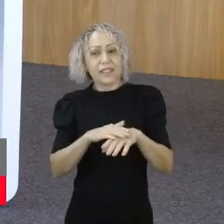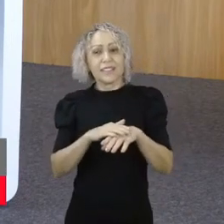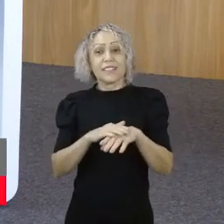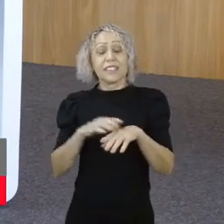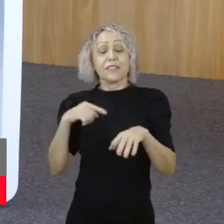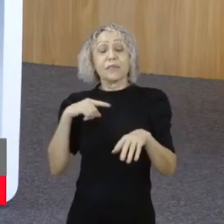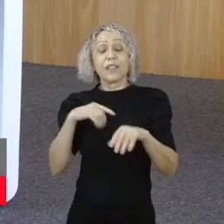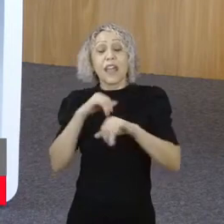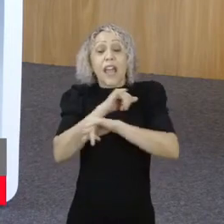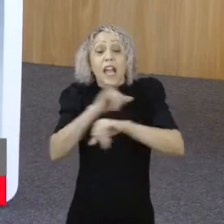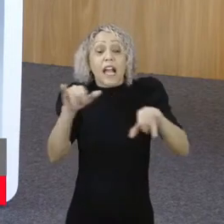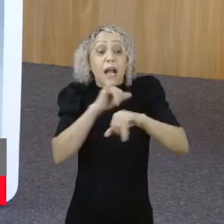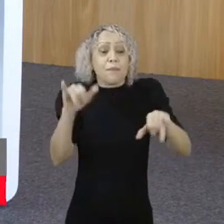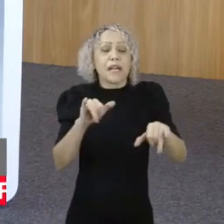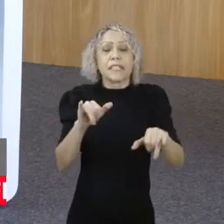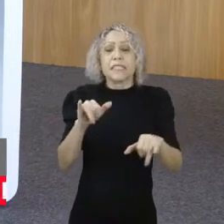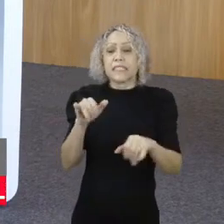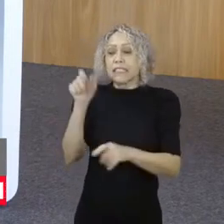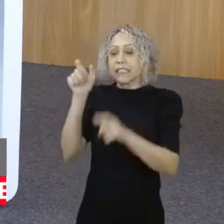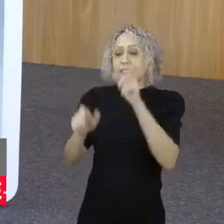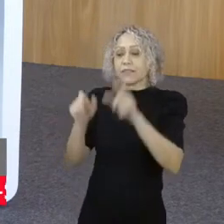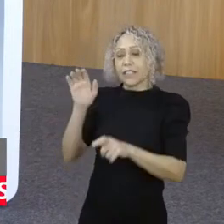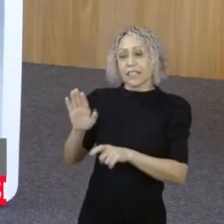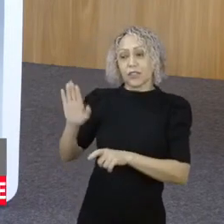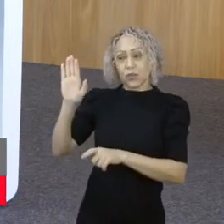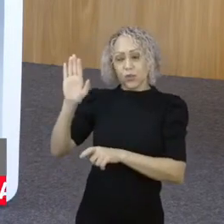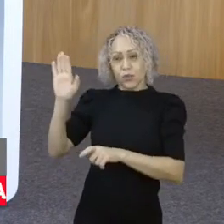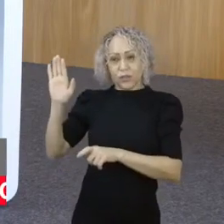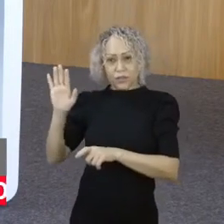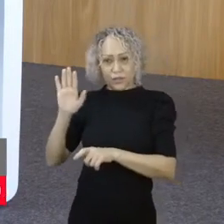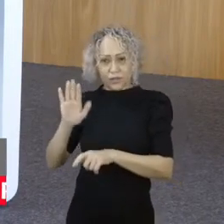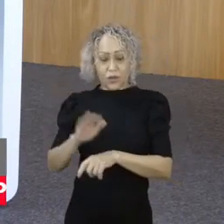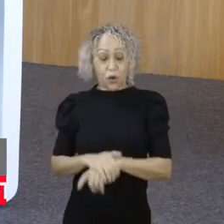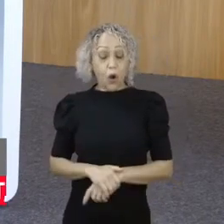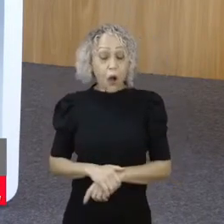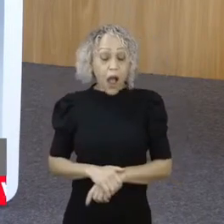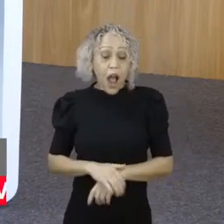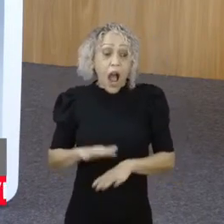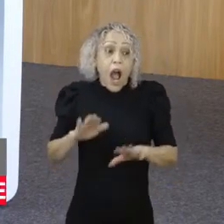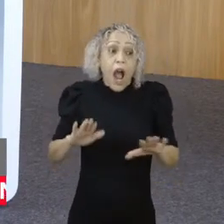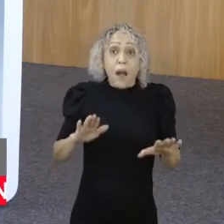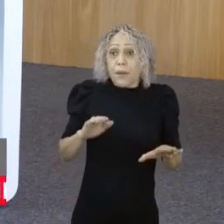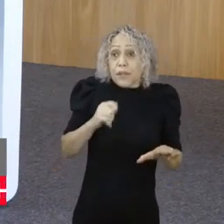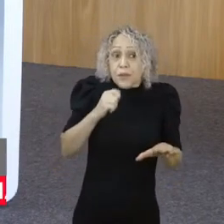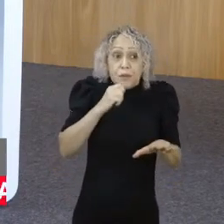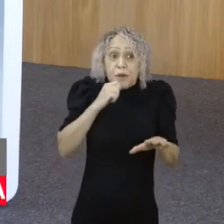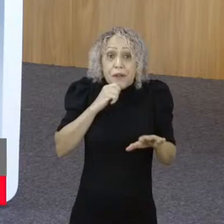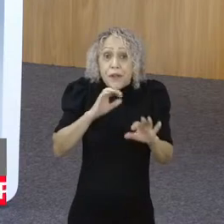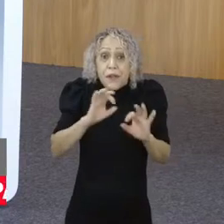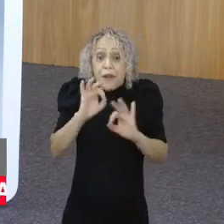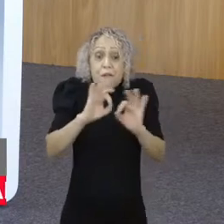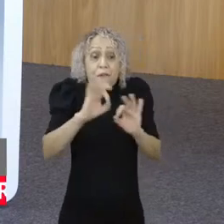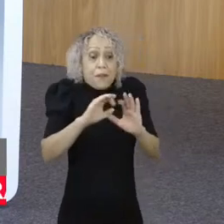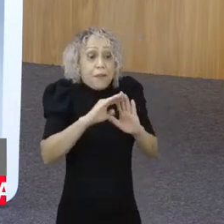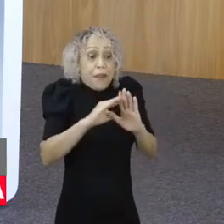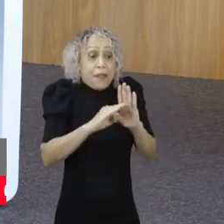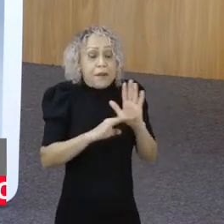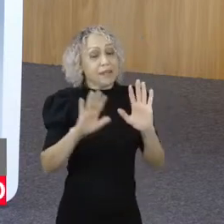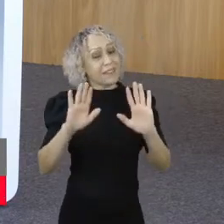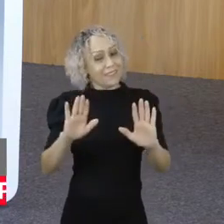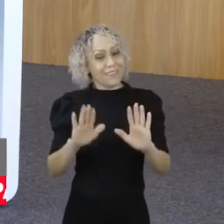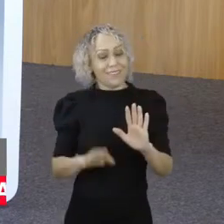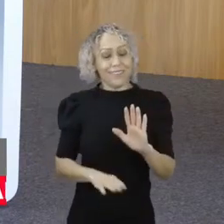disser, mas eu já fiz o planejamento. Ei, planejamento tem que ser atualizado, tá? Então, atualiza desse dia,